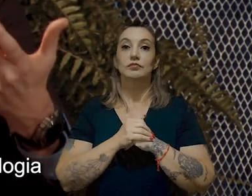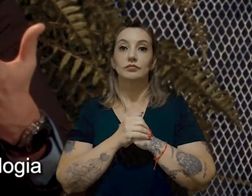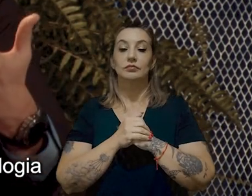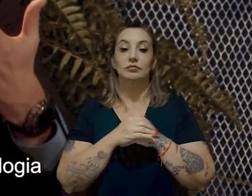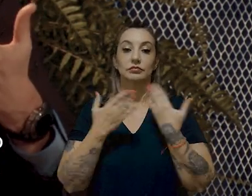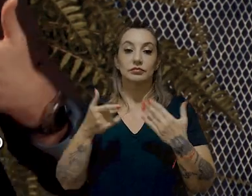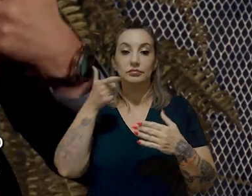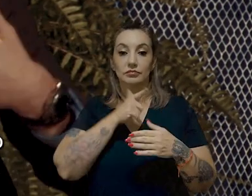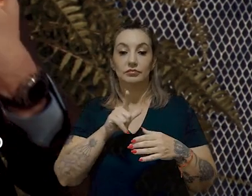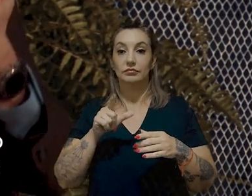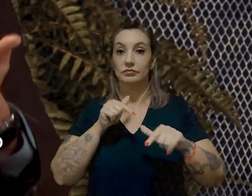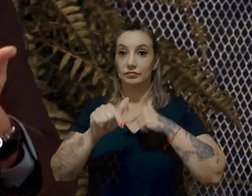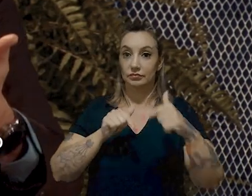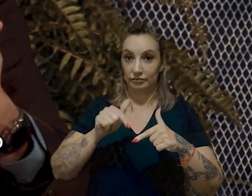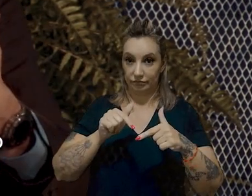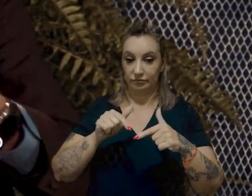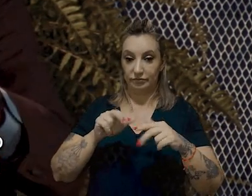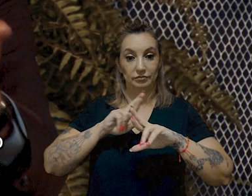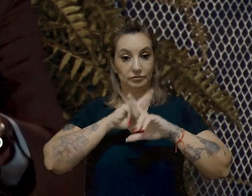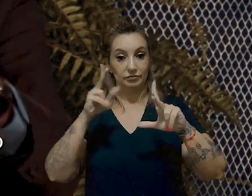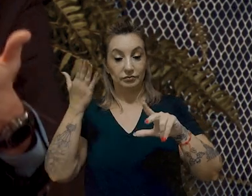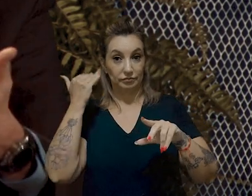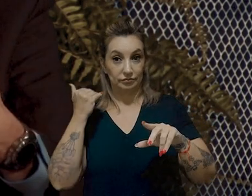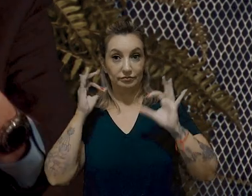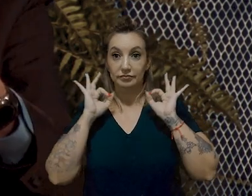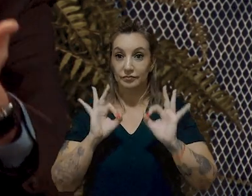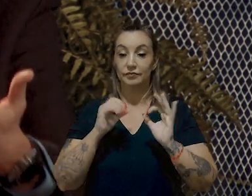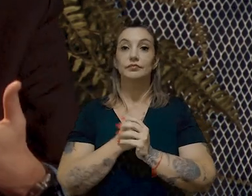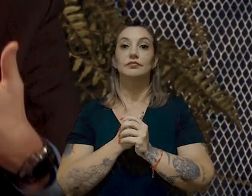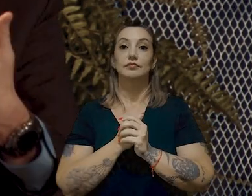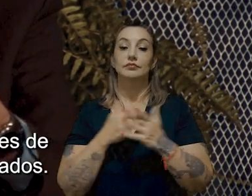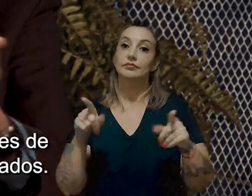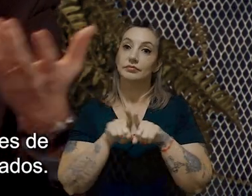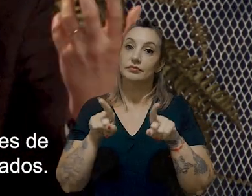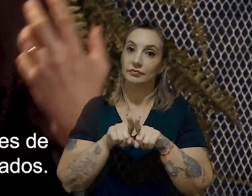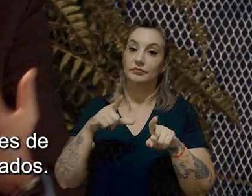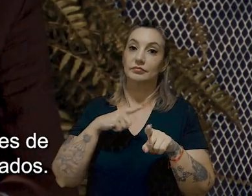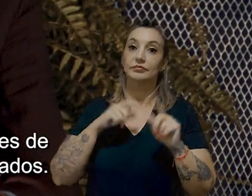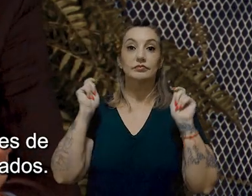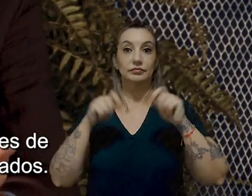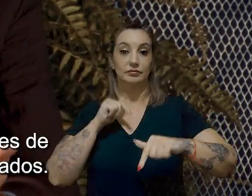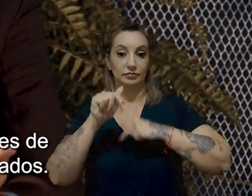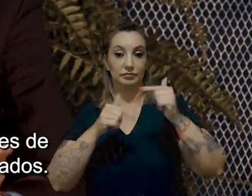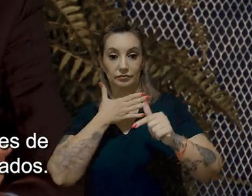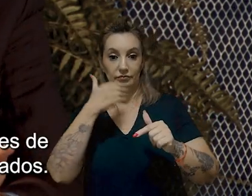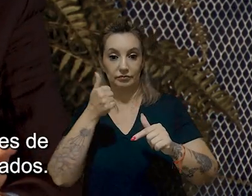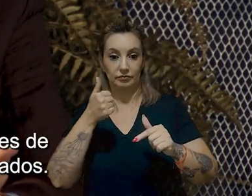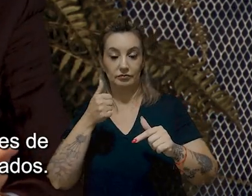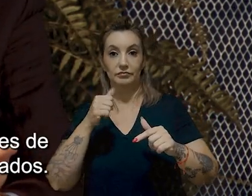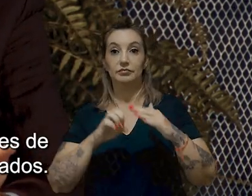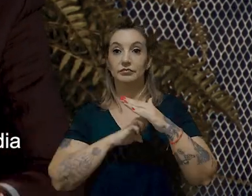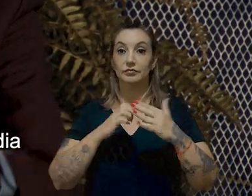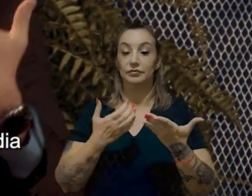tecnologia e para que você tenha um trabalho obviamente diferente do que era no passado mais eficiente mas também que você tenha condições de trabalho melhor